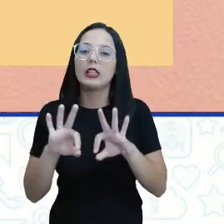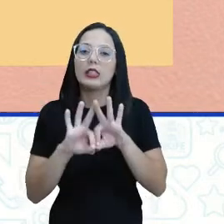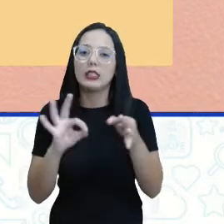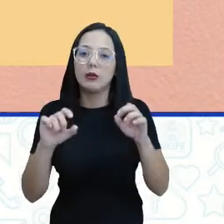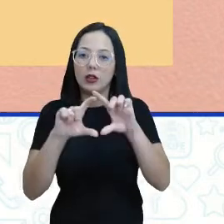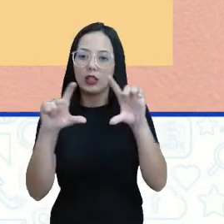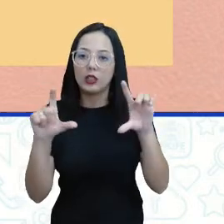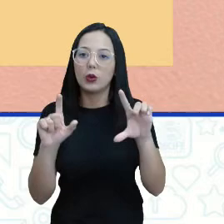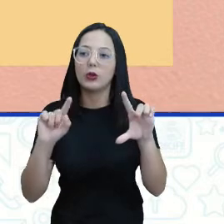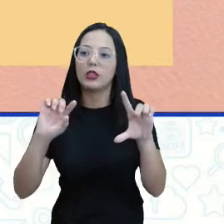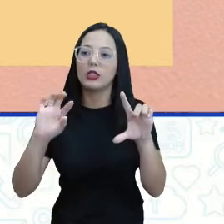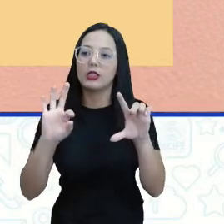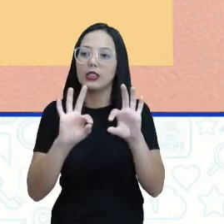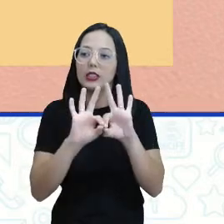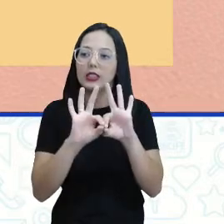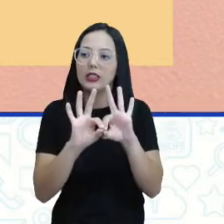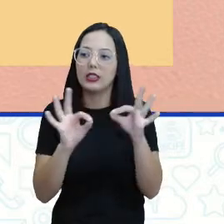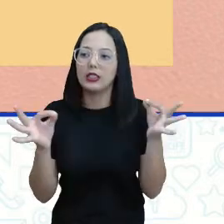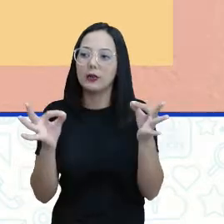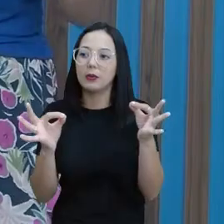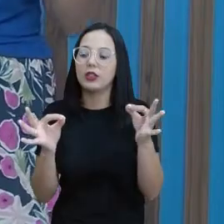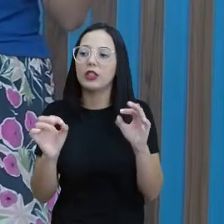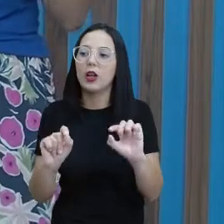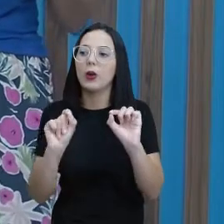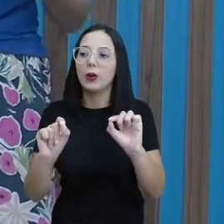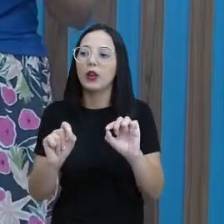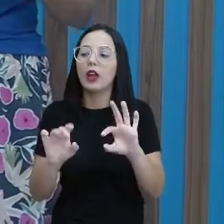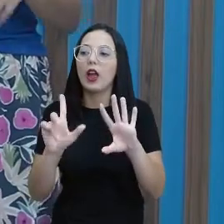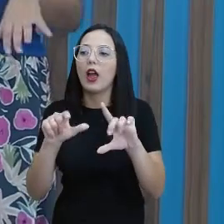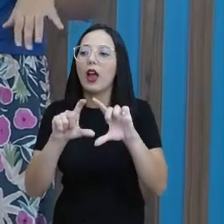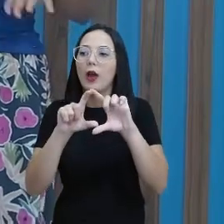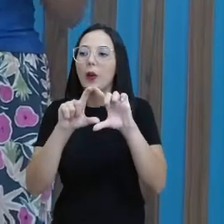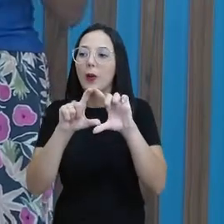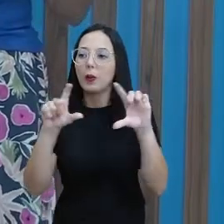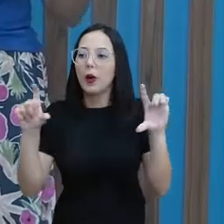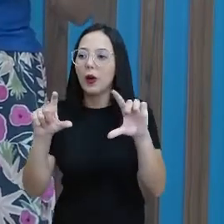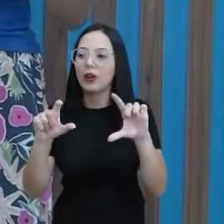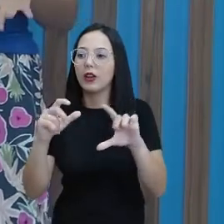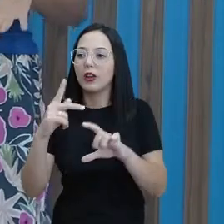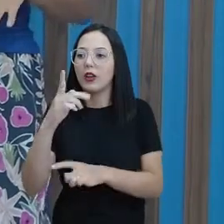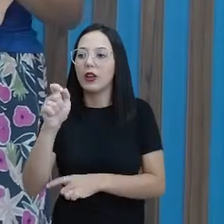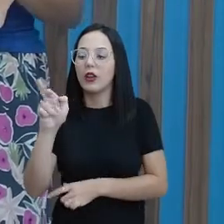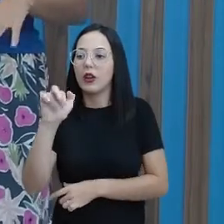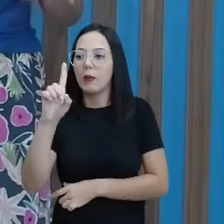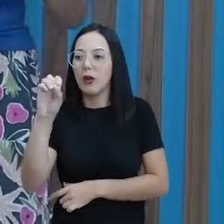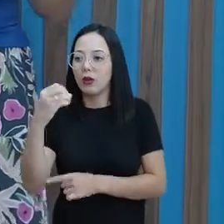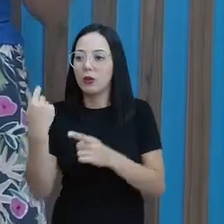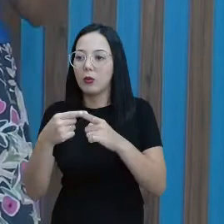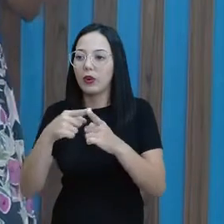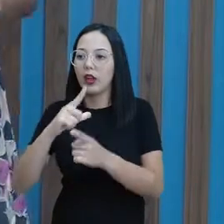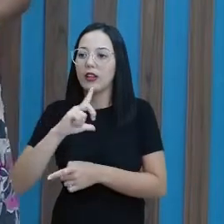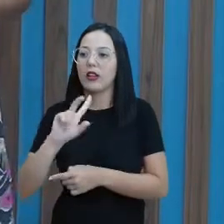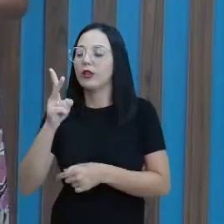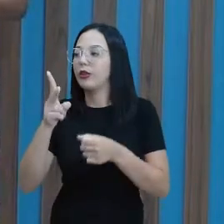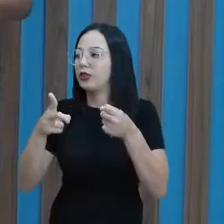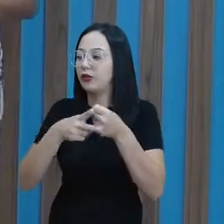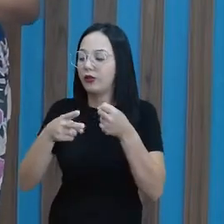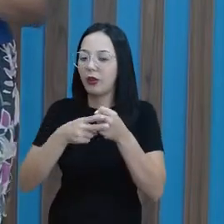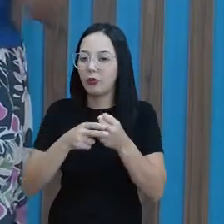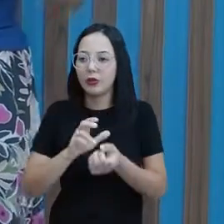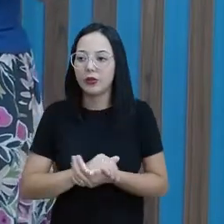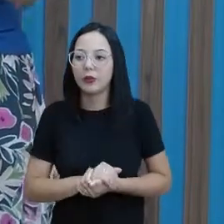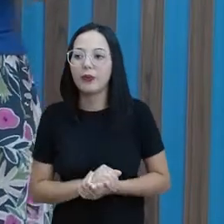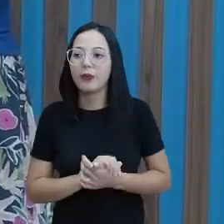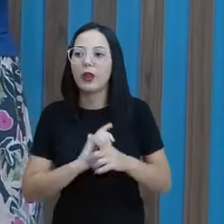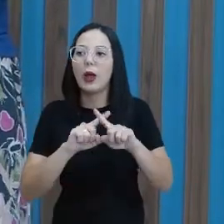simples. Na verdade, não é uma oração simples, gente. É uma oração. É um período que a gente tem o quê? Dois verbos, né? São duas orações. Mas,